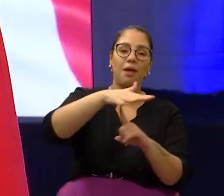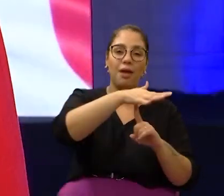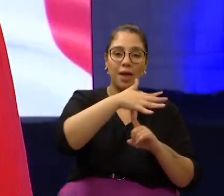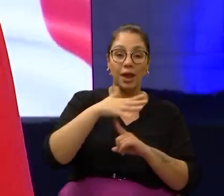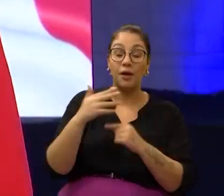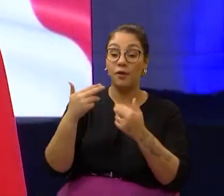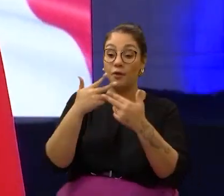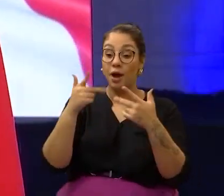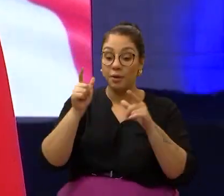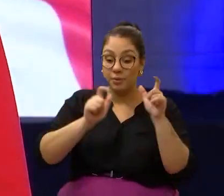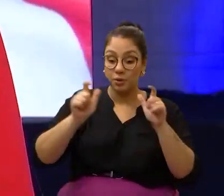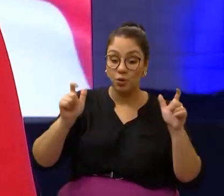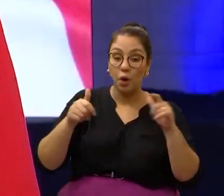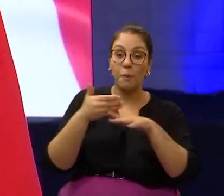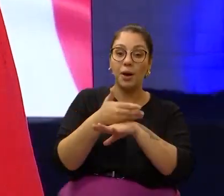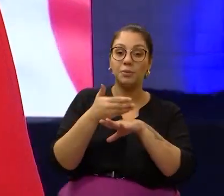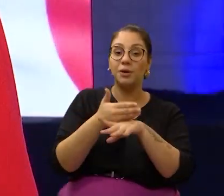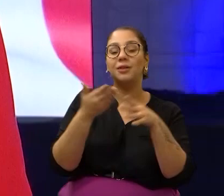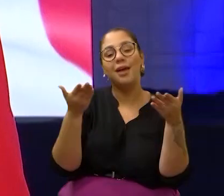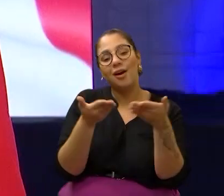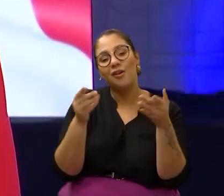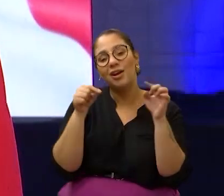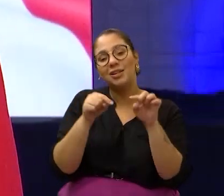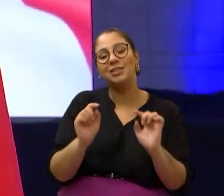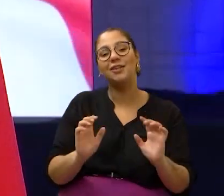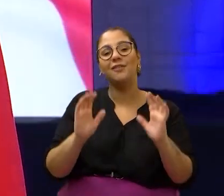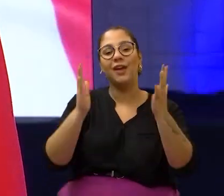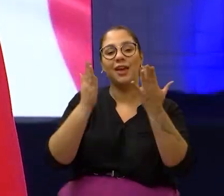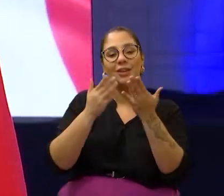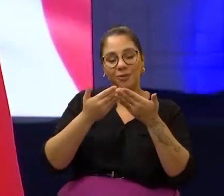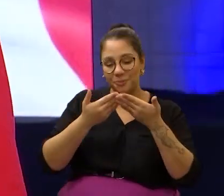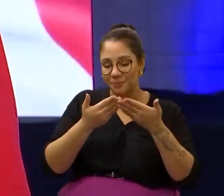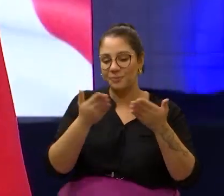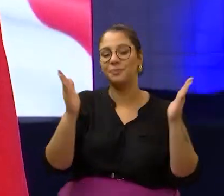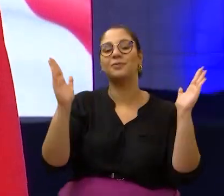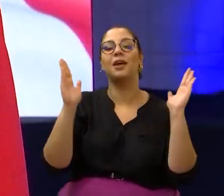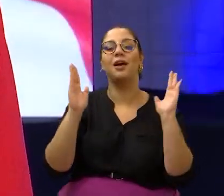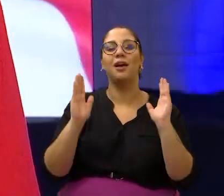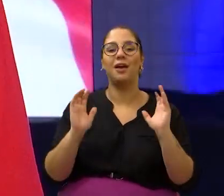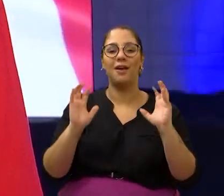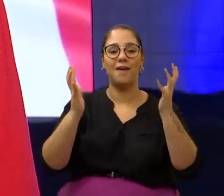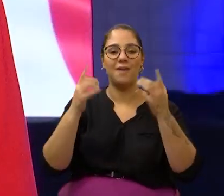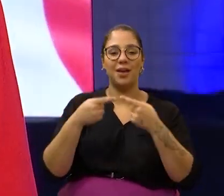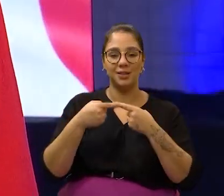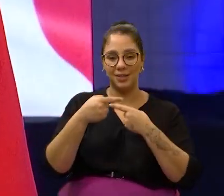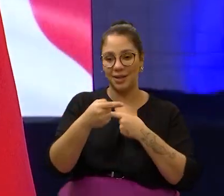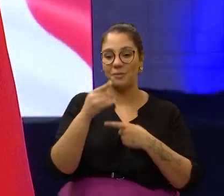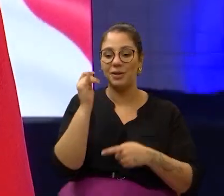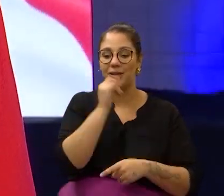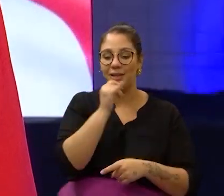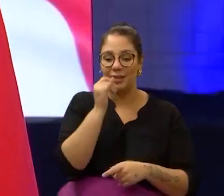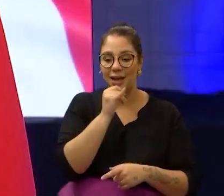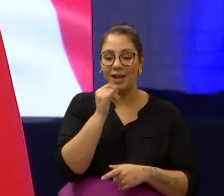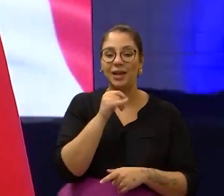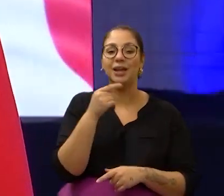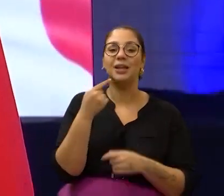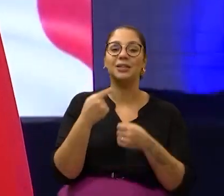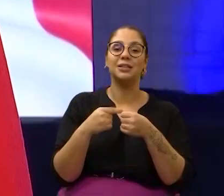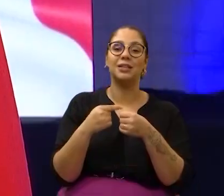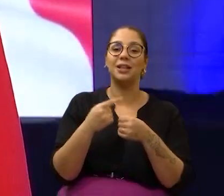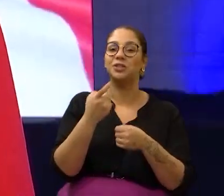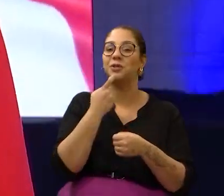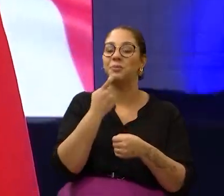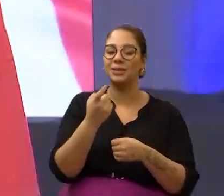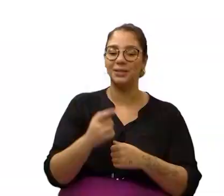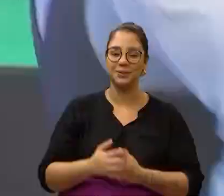diversos participantes e agora esse evento para a gente celebrar aqui o início das comemorações da Semana Italiana aqui na